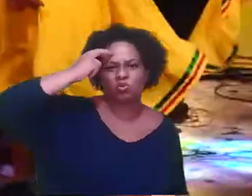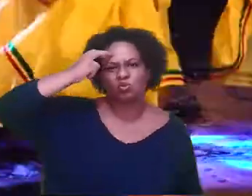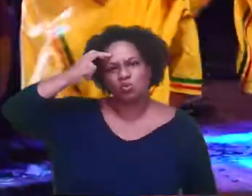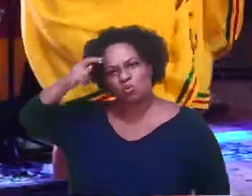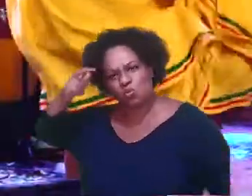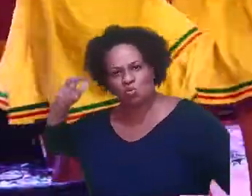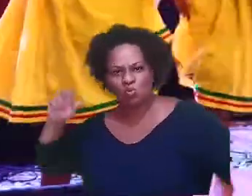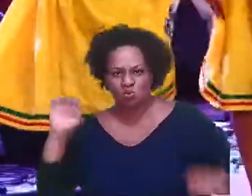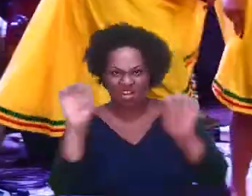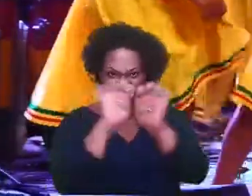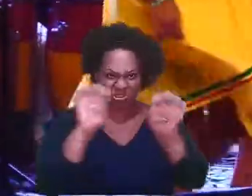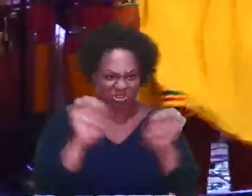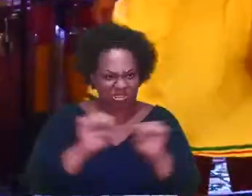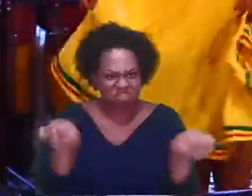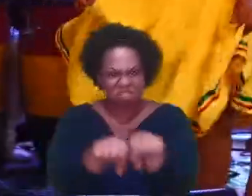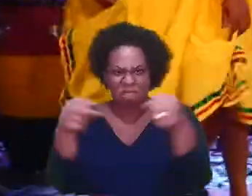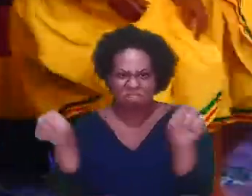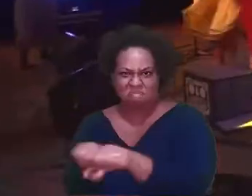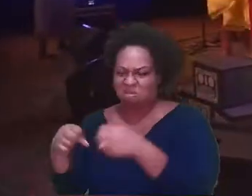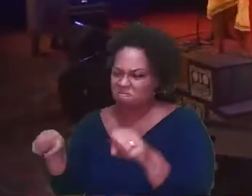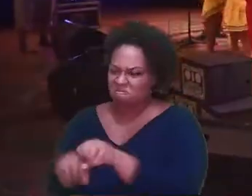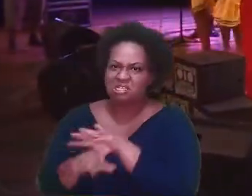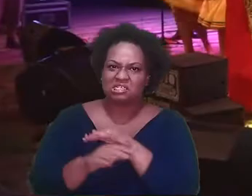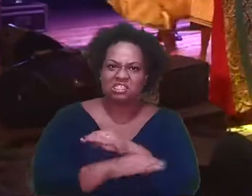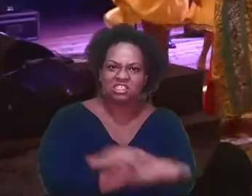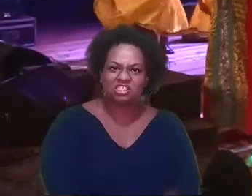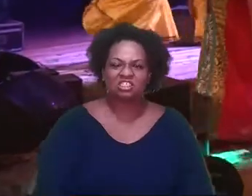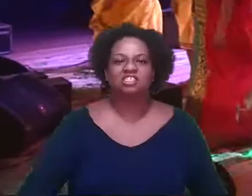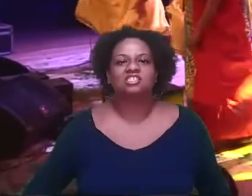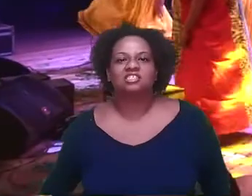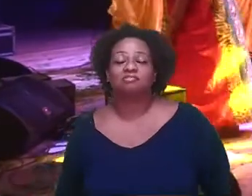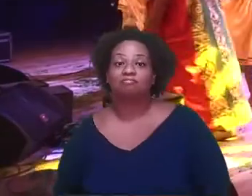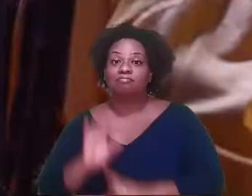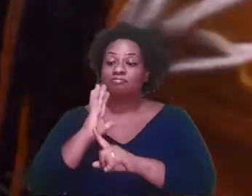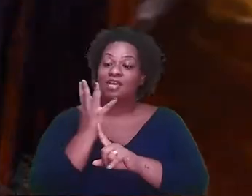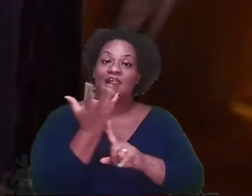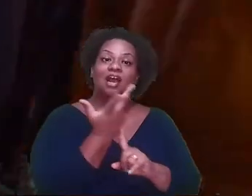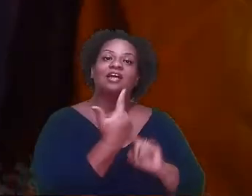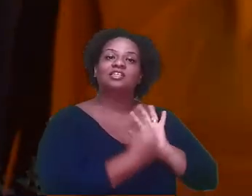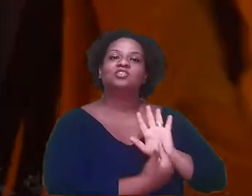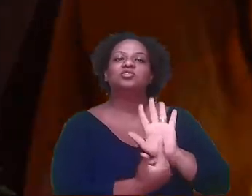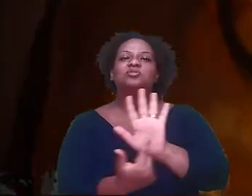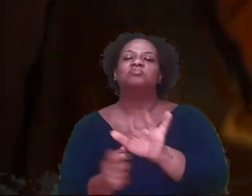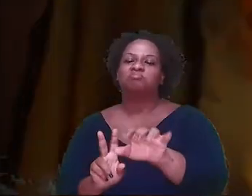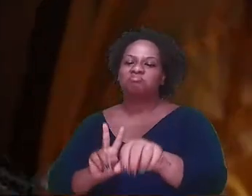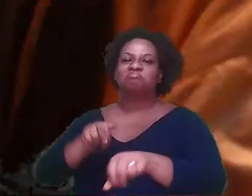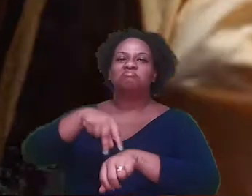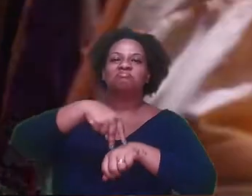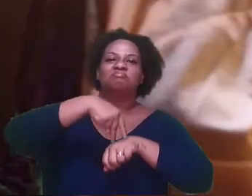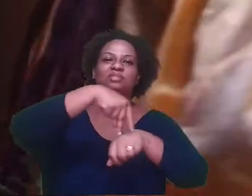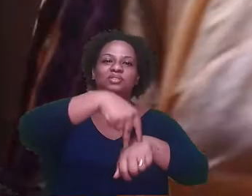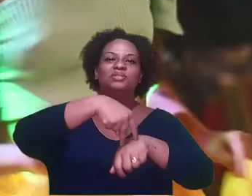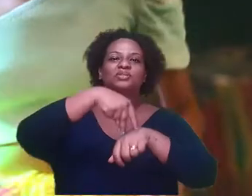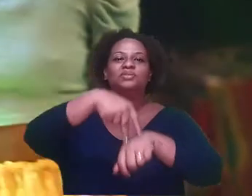do pau comer. Fazendo a cabeça da gente. Tá na hora do pau comer. Vem chegando as eleições. Tá na hora